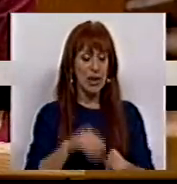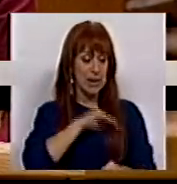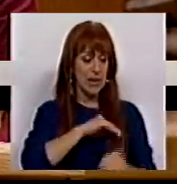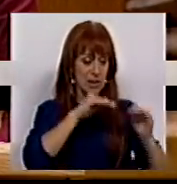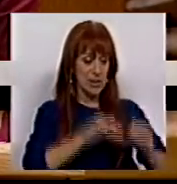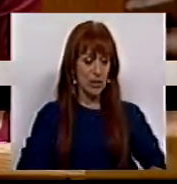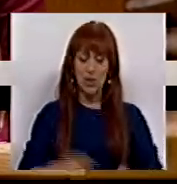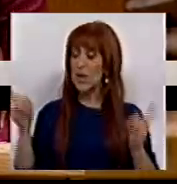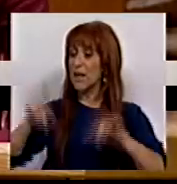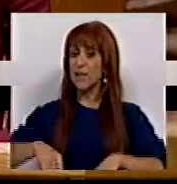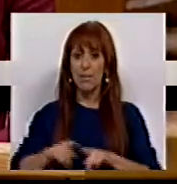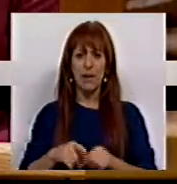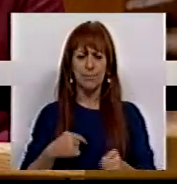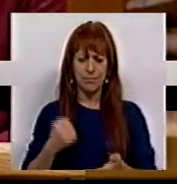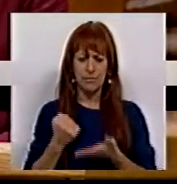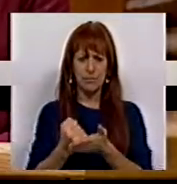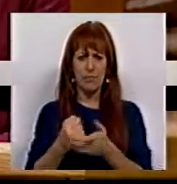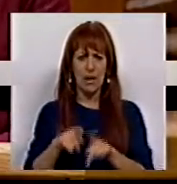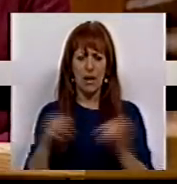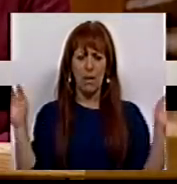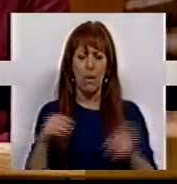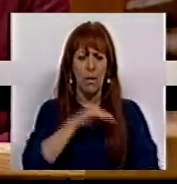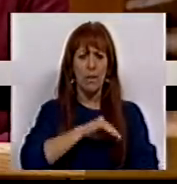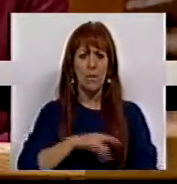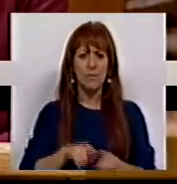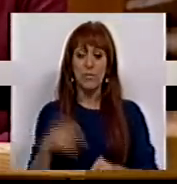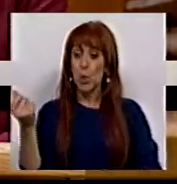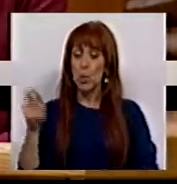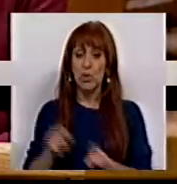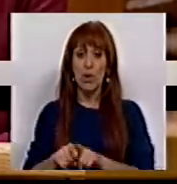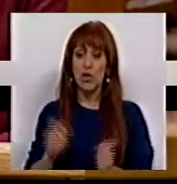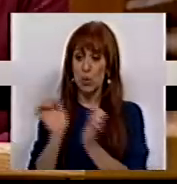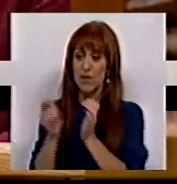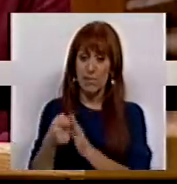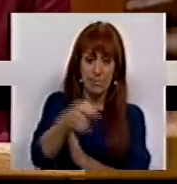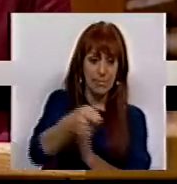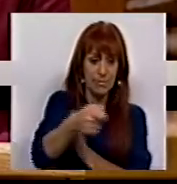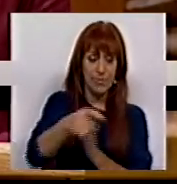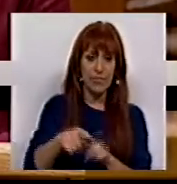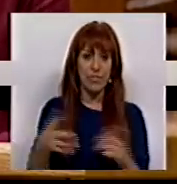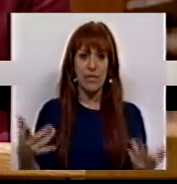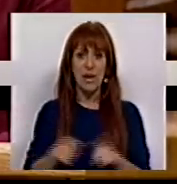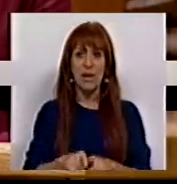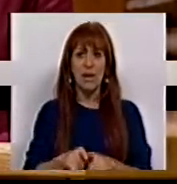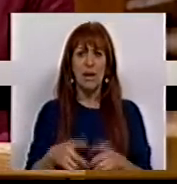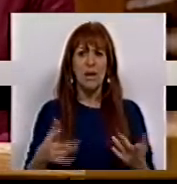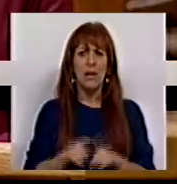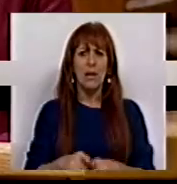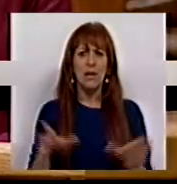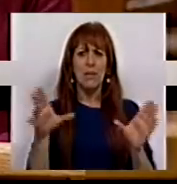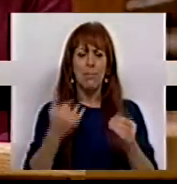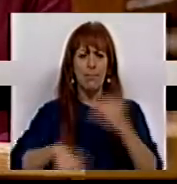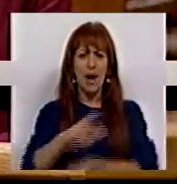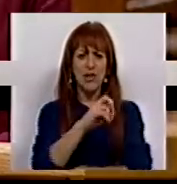salários e, ainda por cima, subsidiando essa redução dos salários com dinheiros da Segurança Social. Anunciam assim: se tens mais